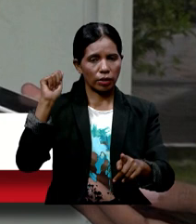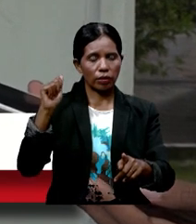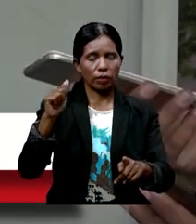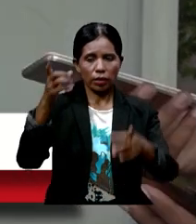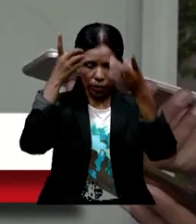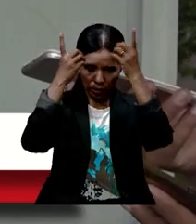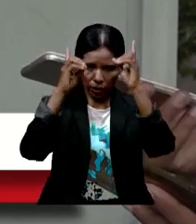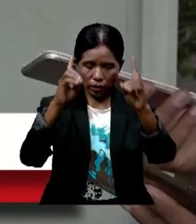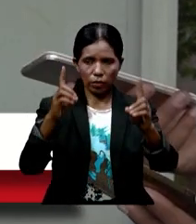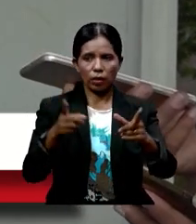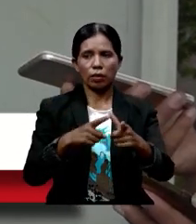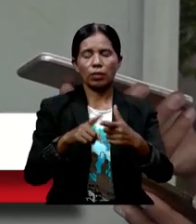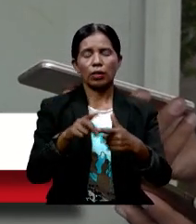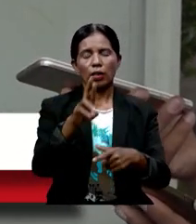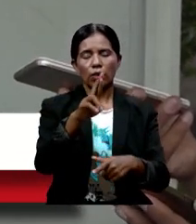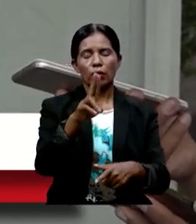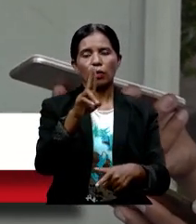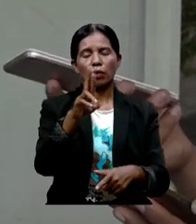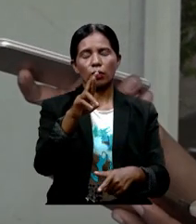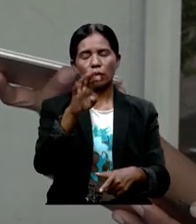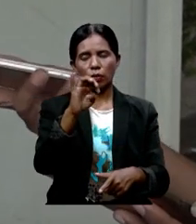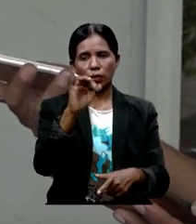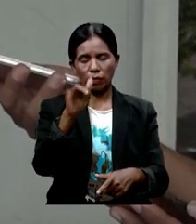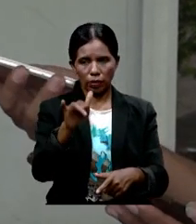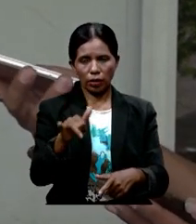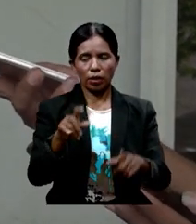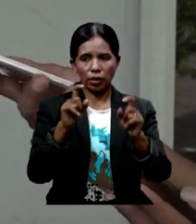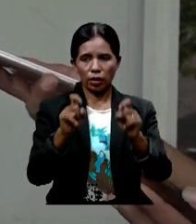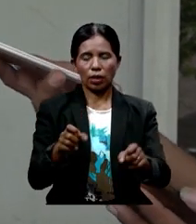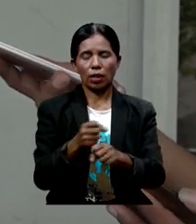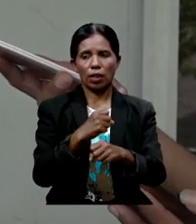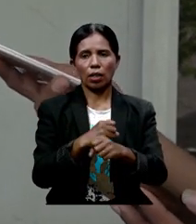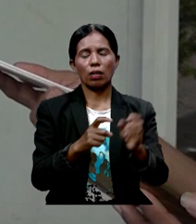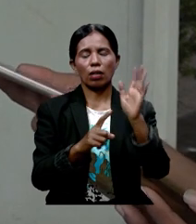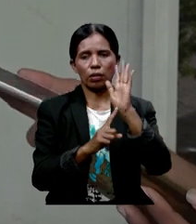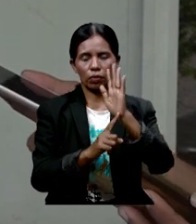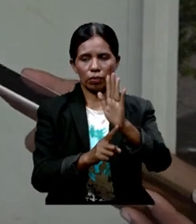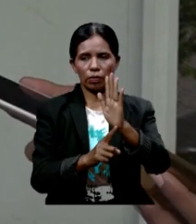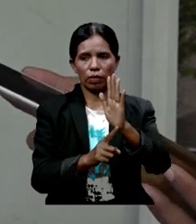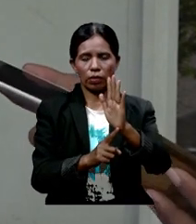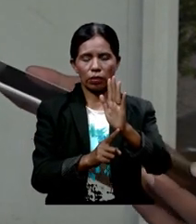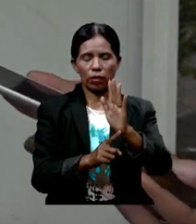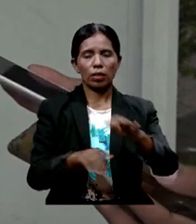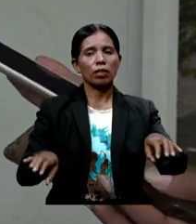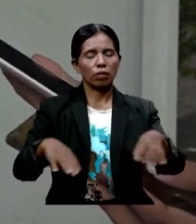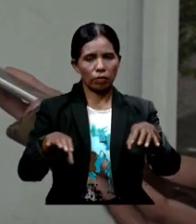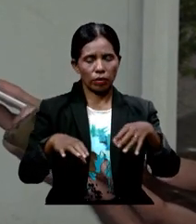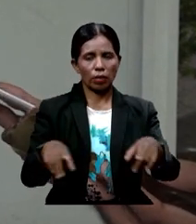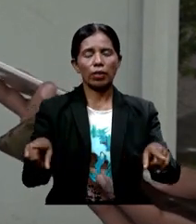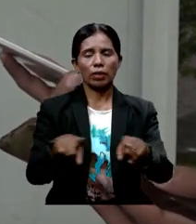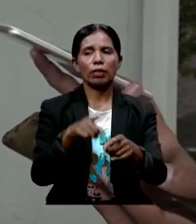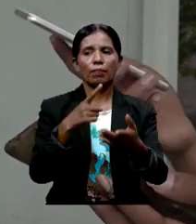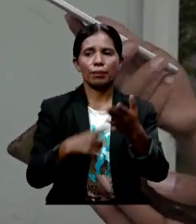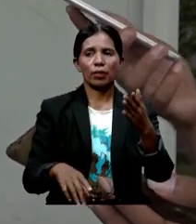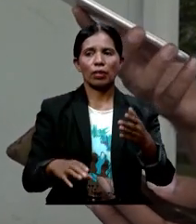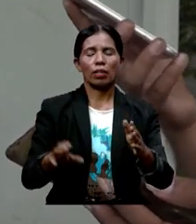depois vai estar. Se Rui vai querer, Rui tem que. É a opção para a posição. Então, mexa cargo